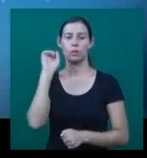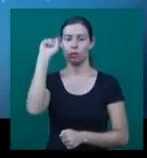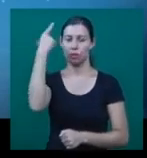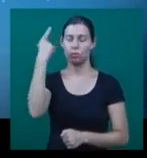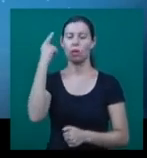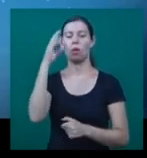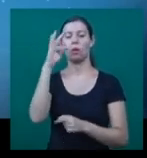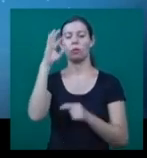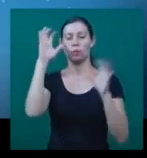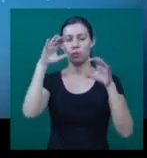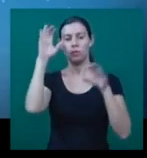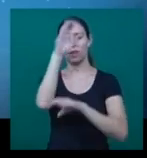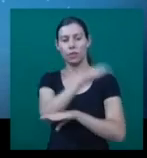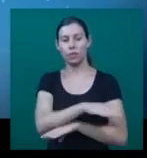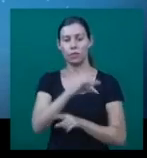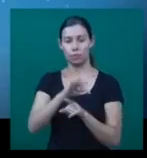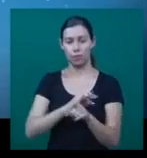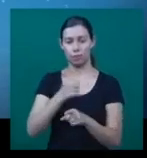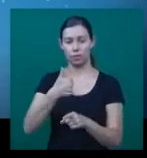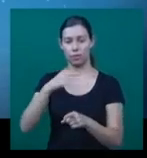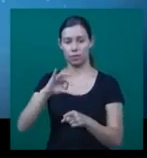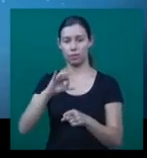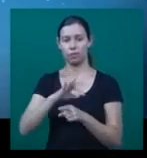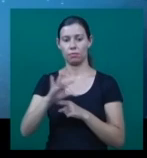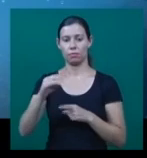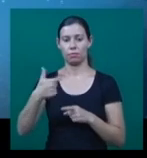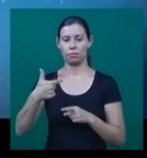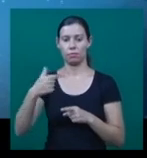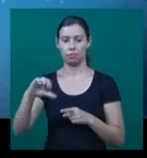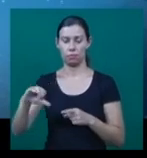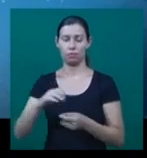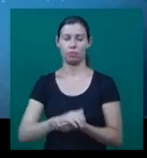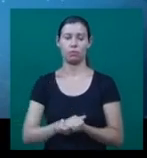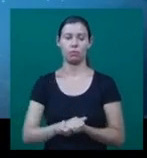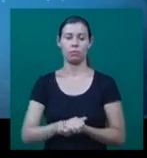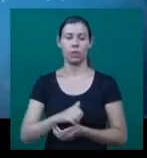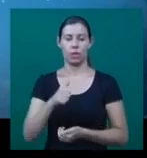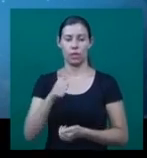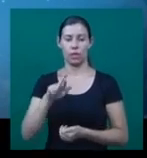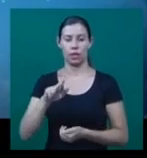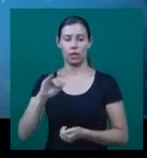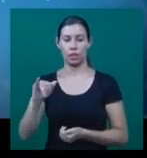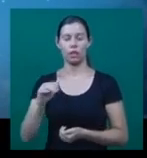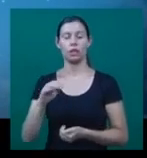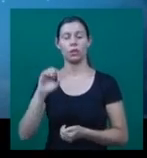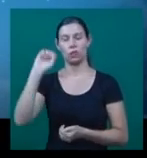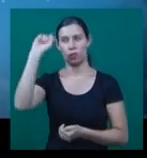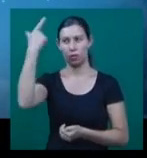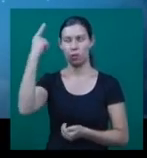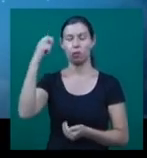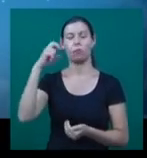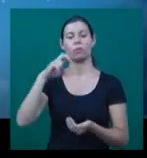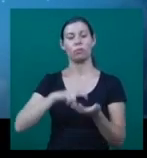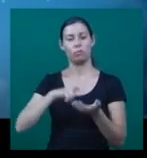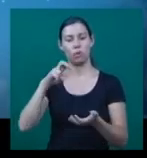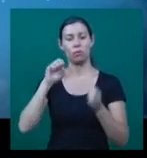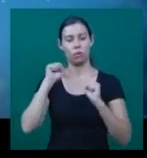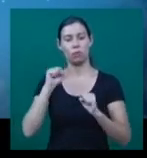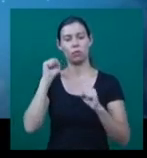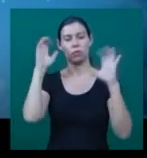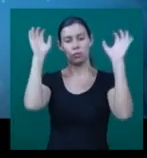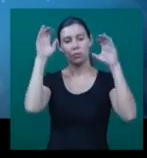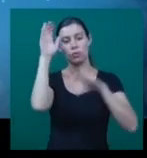de 19 e máxima de 29 graus. Em Araguari, sol pela manhã, possíveis pancadas de chuva no fim do dia.